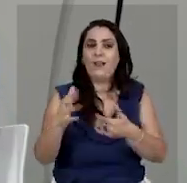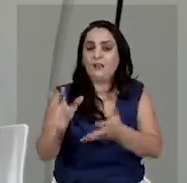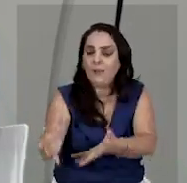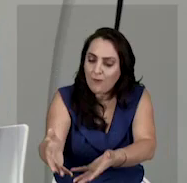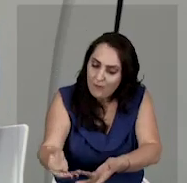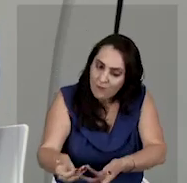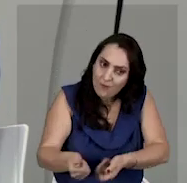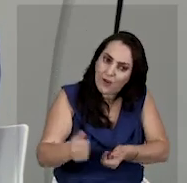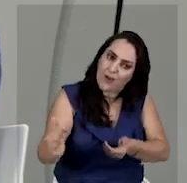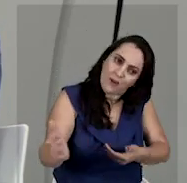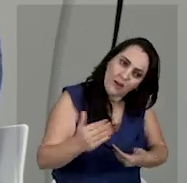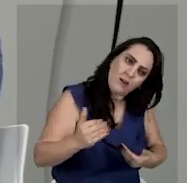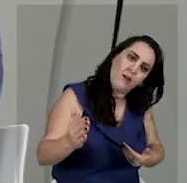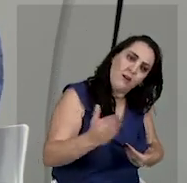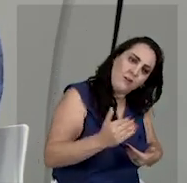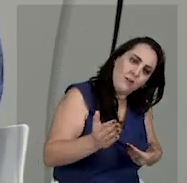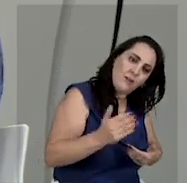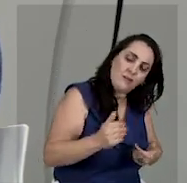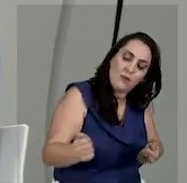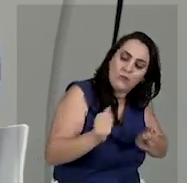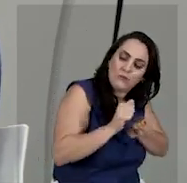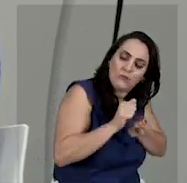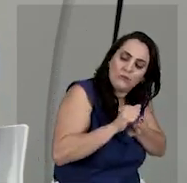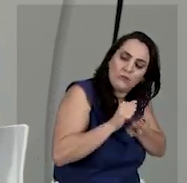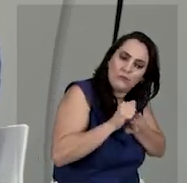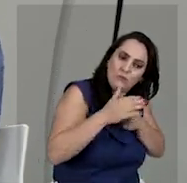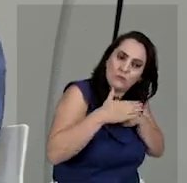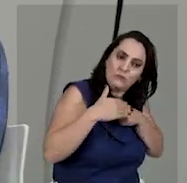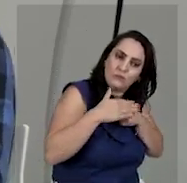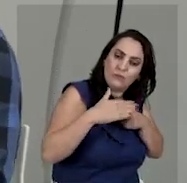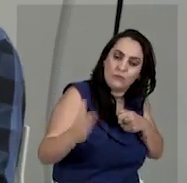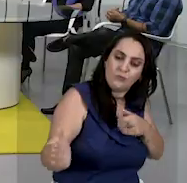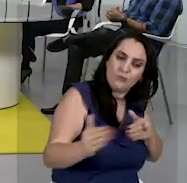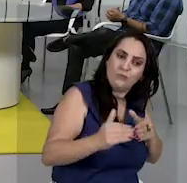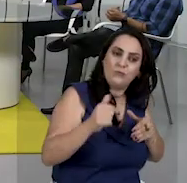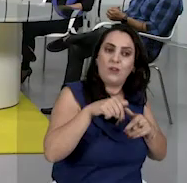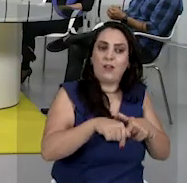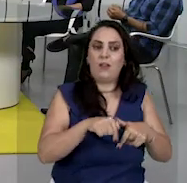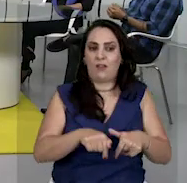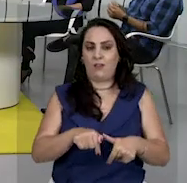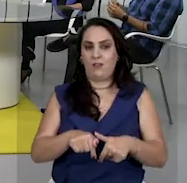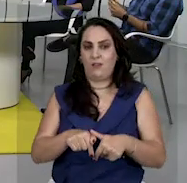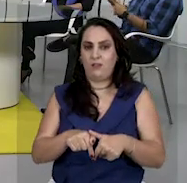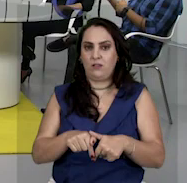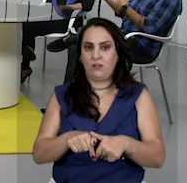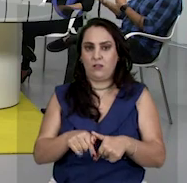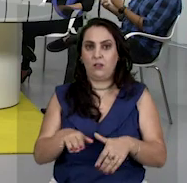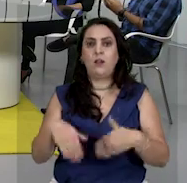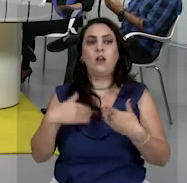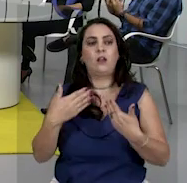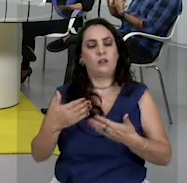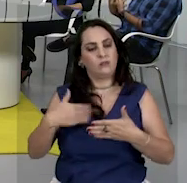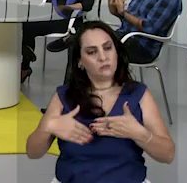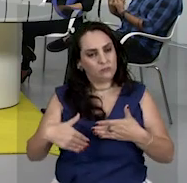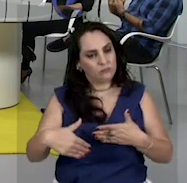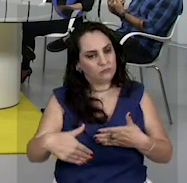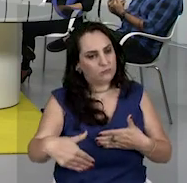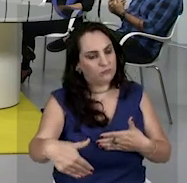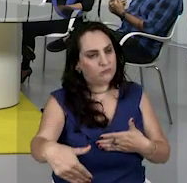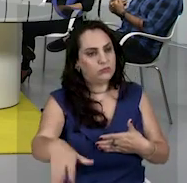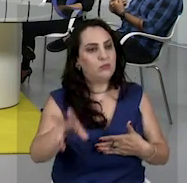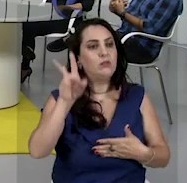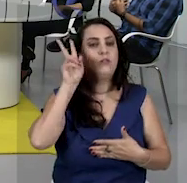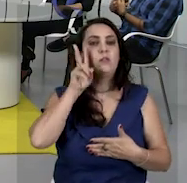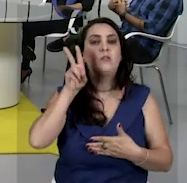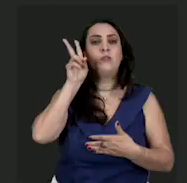recolhiam aquelas crianças para ter um tratamento de caridade. E aí a gente, caminhando mais um pouquinho da